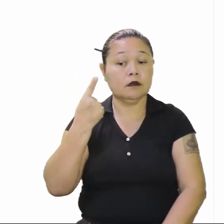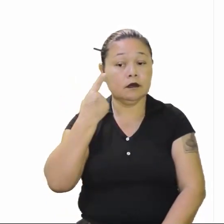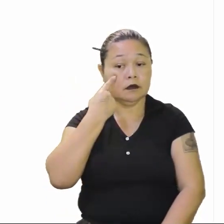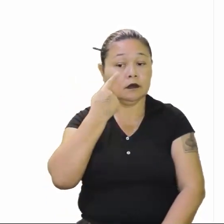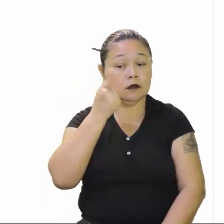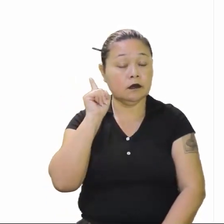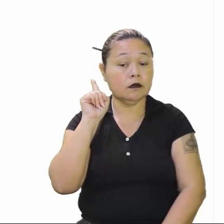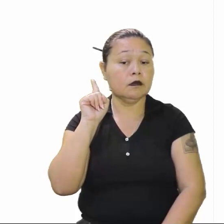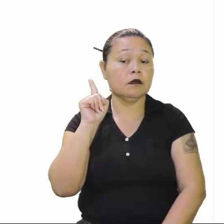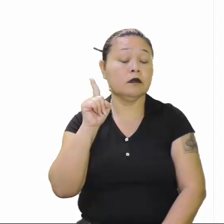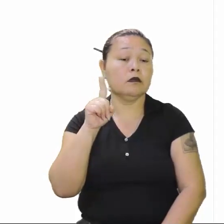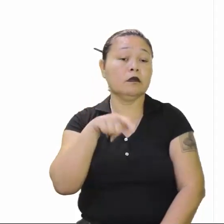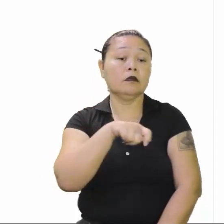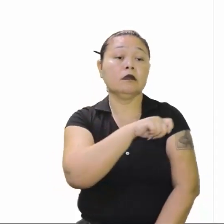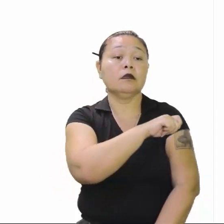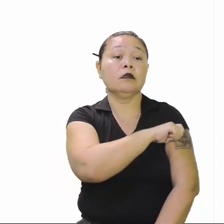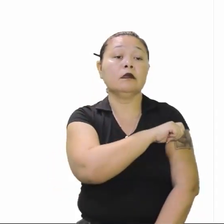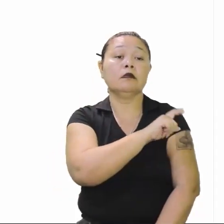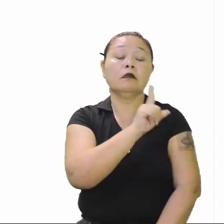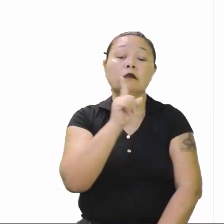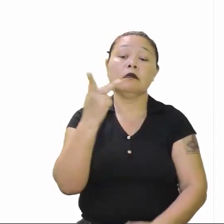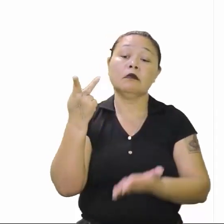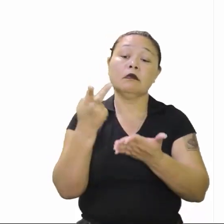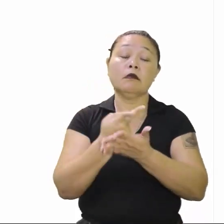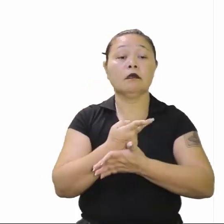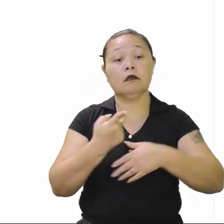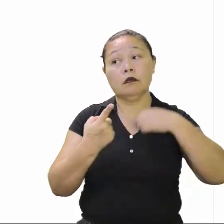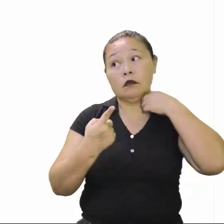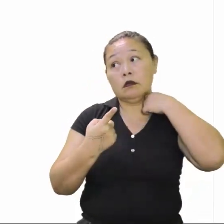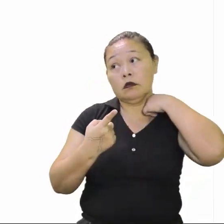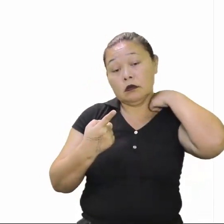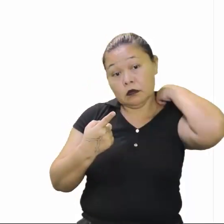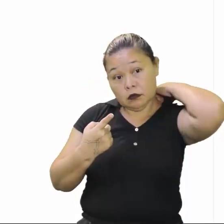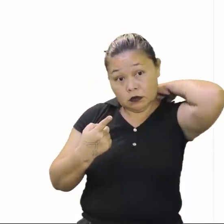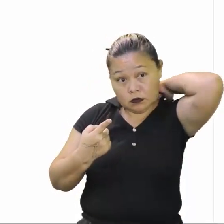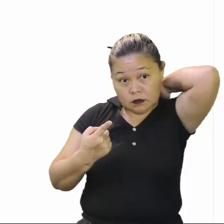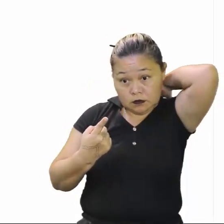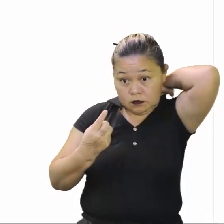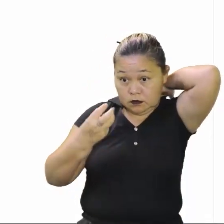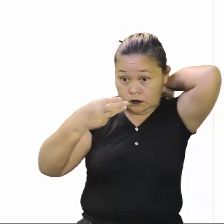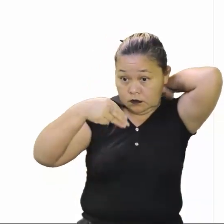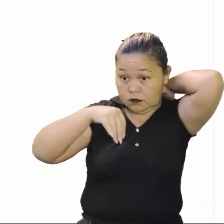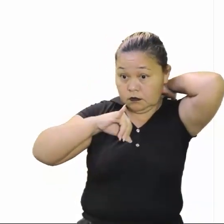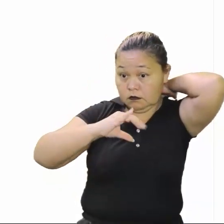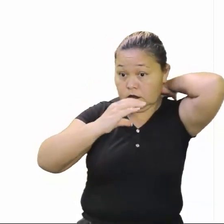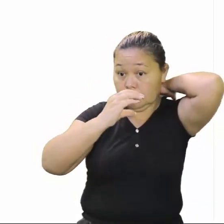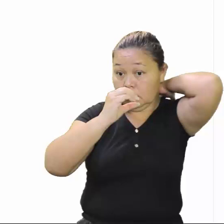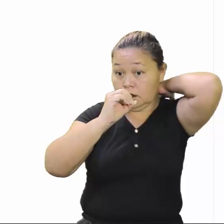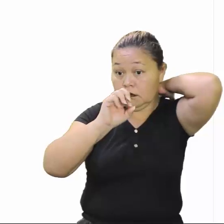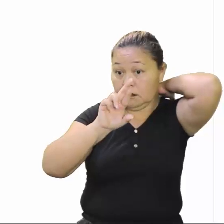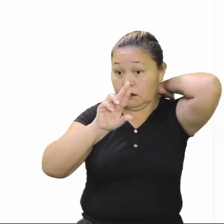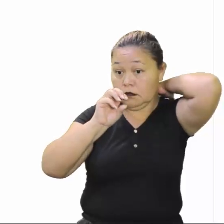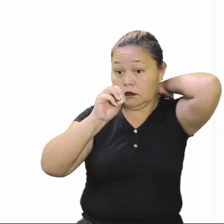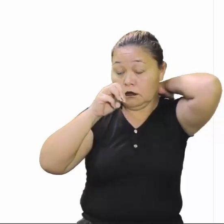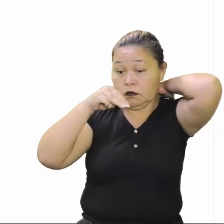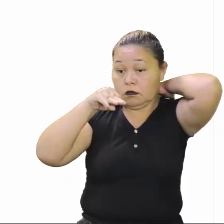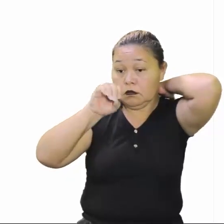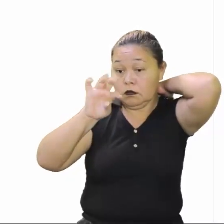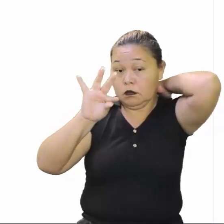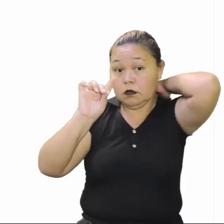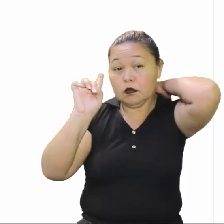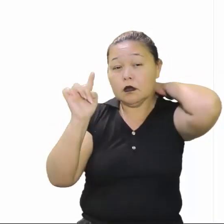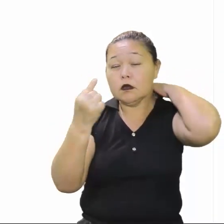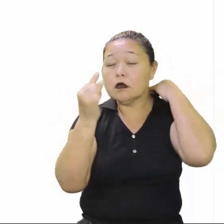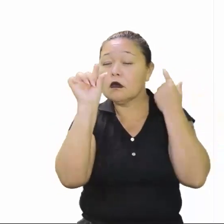aluno, o que acontece? É que um micrômetro é a milionésima parte de um